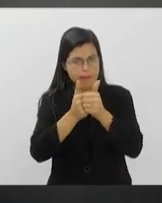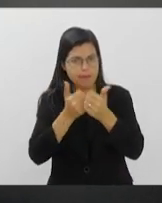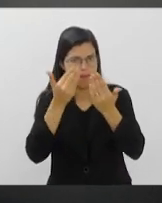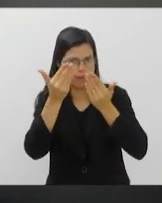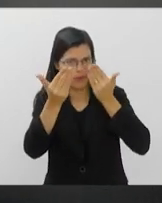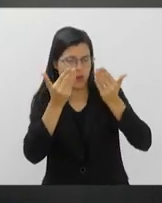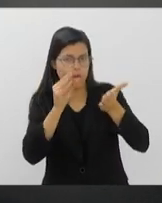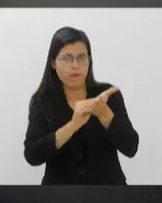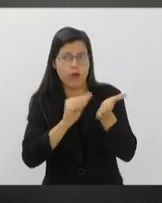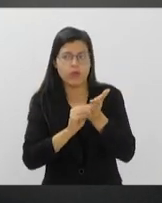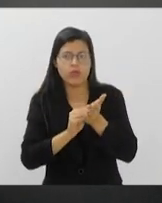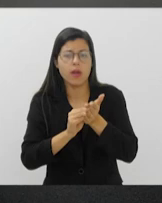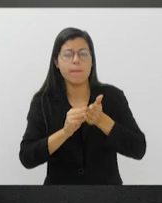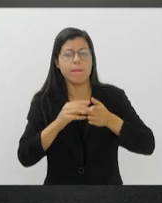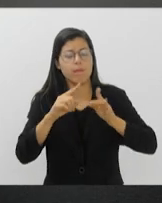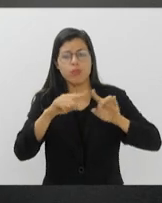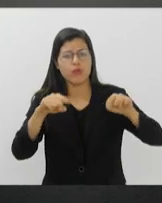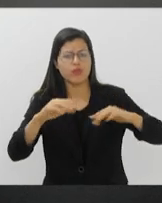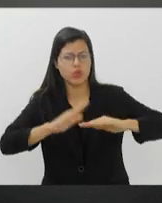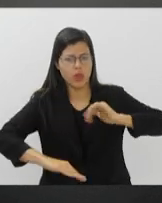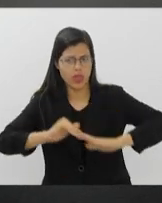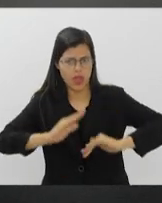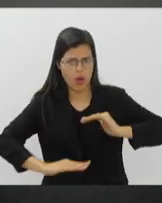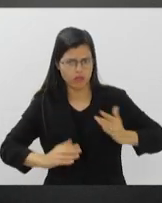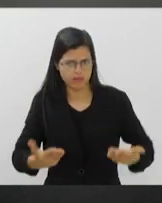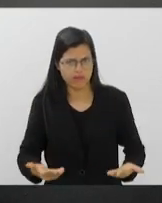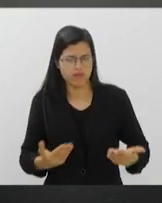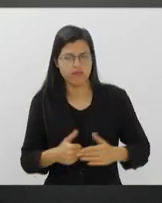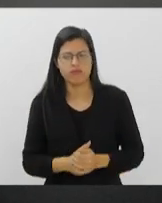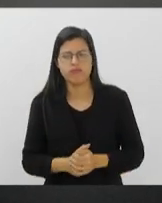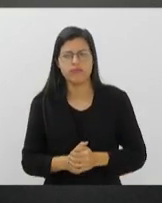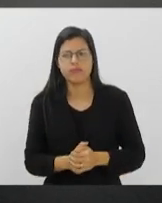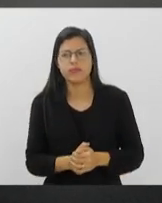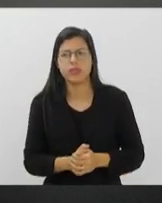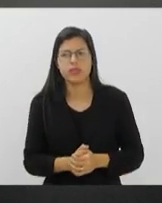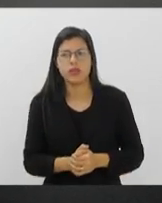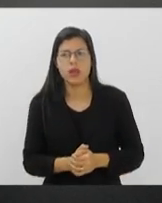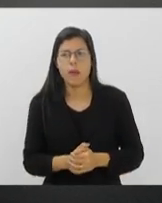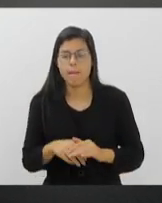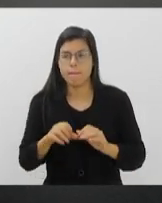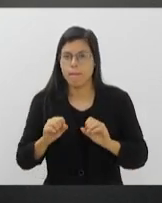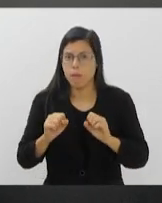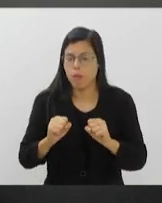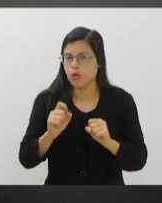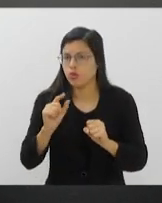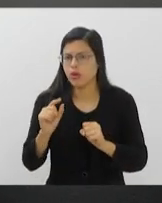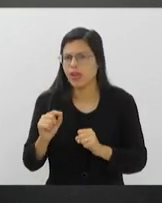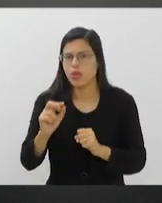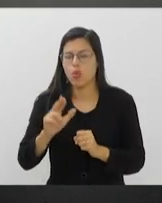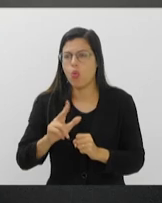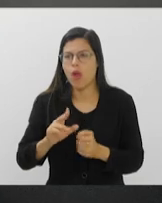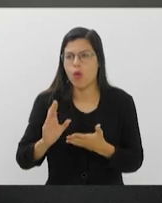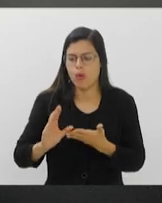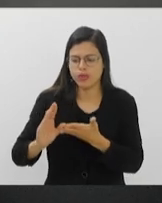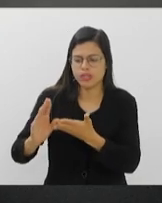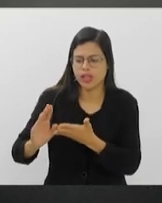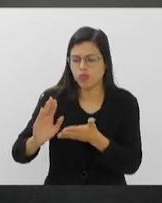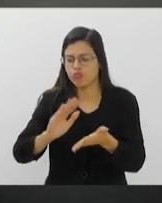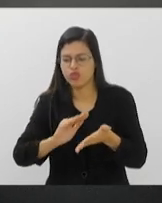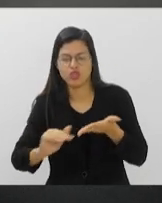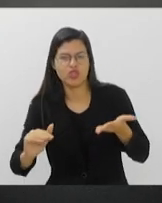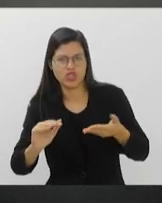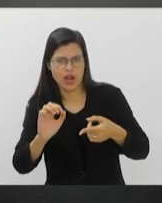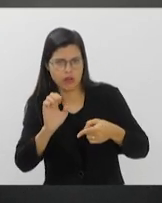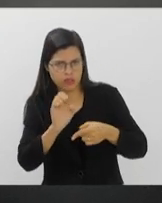profissionais pode muito bem não é que o o conselho vá assumir vá tirar do estado estado lato senso essa